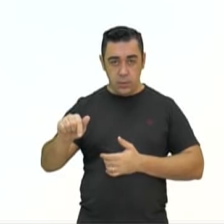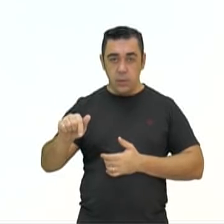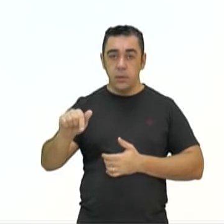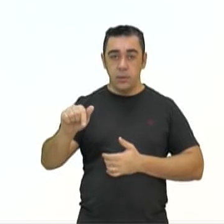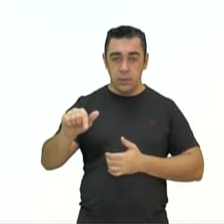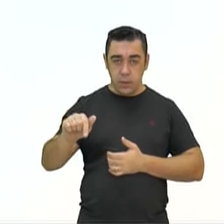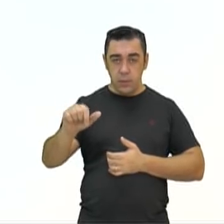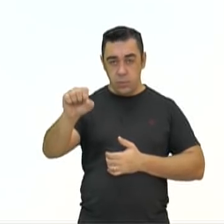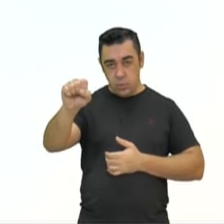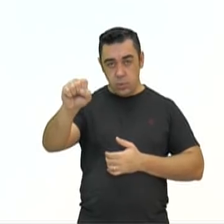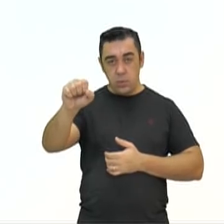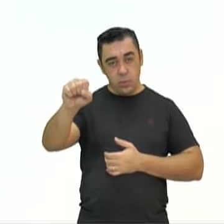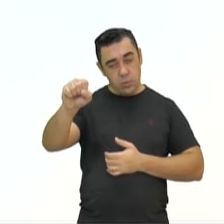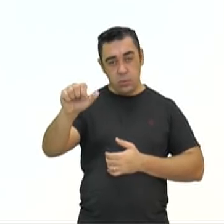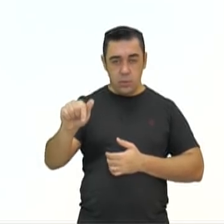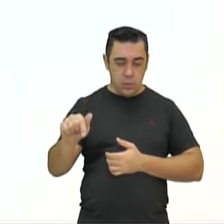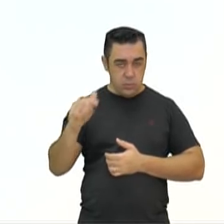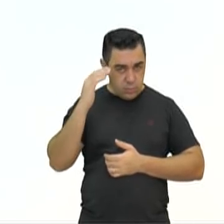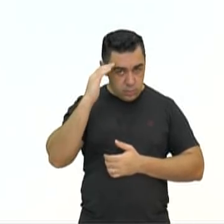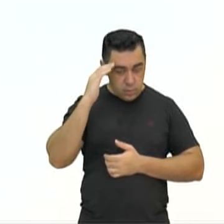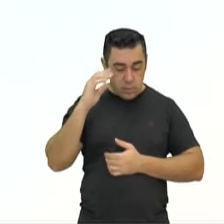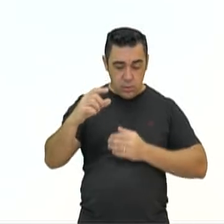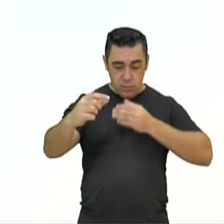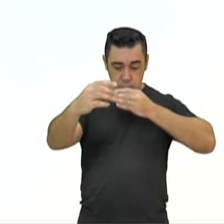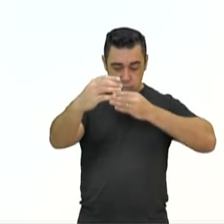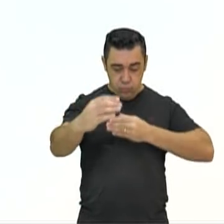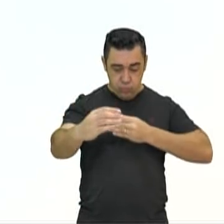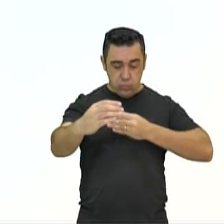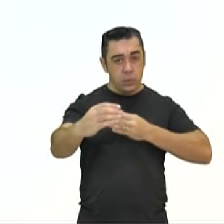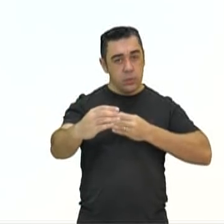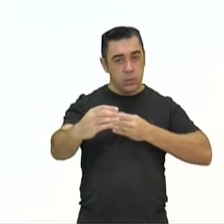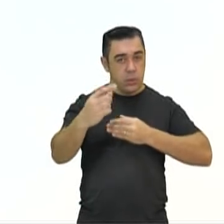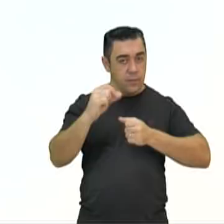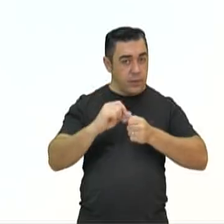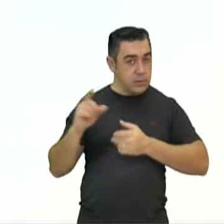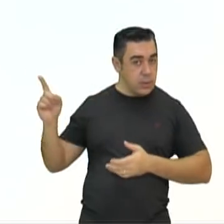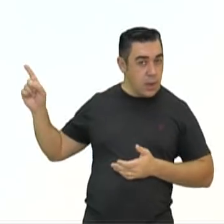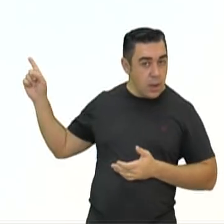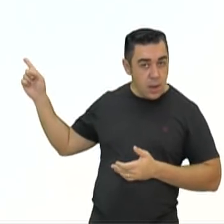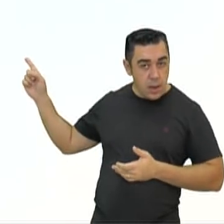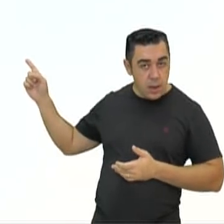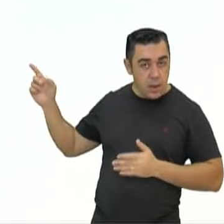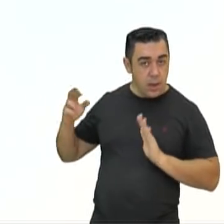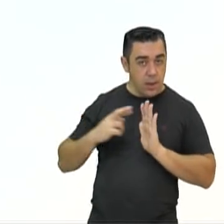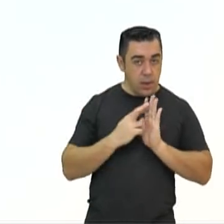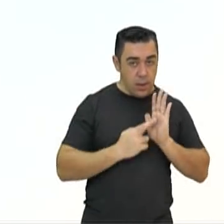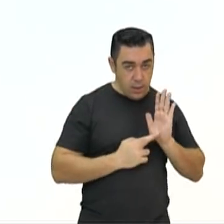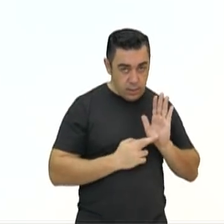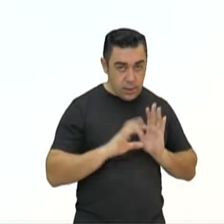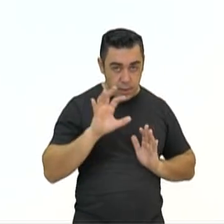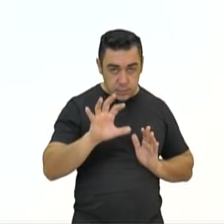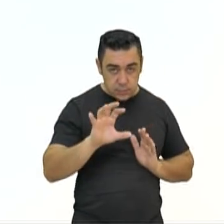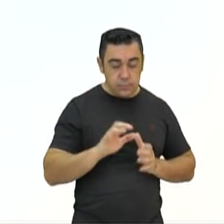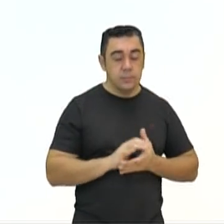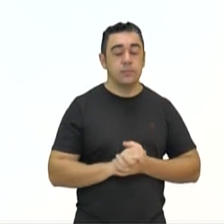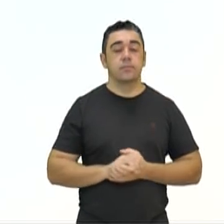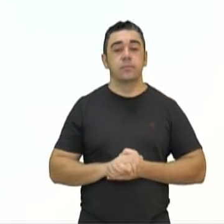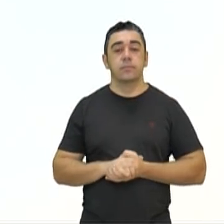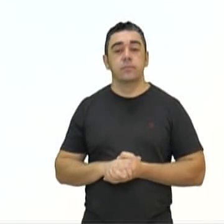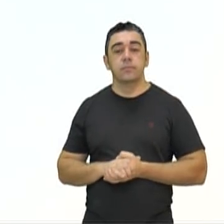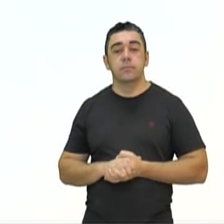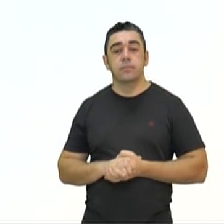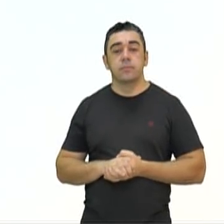Então, o tabuleiro tem que estar montado conforme essa regra. As brancas no 1 e 2, as pretas na 7 e 8.